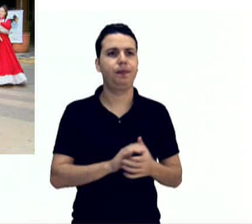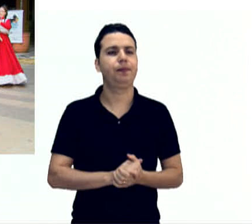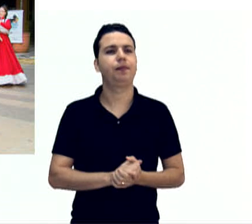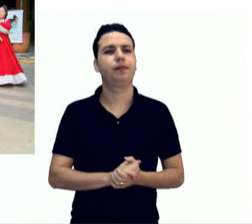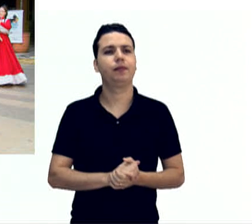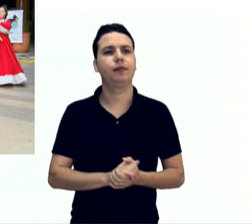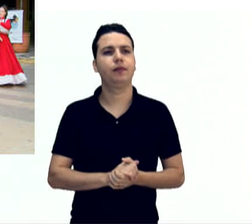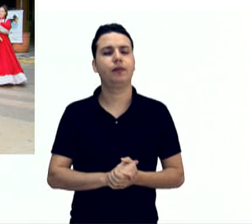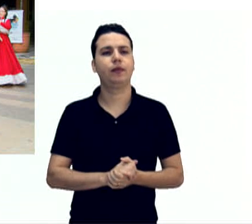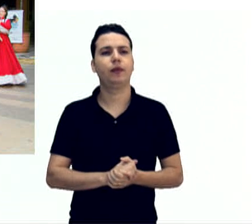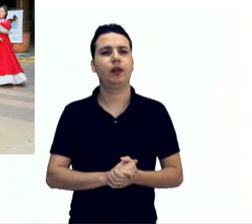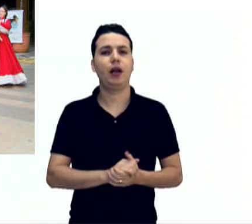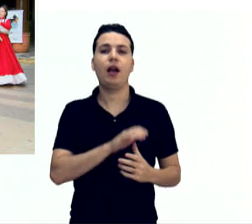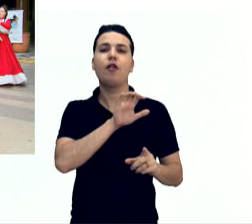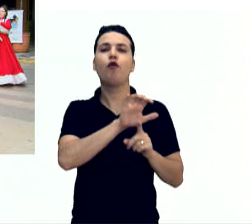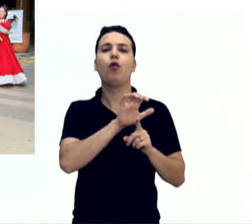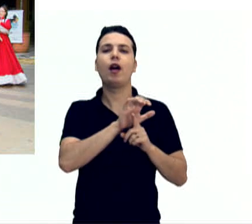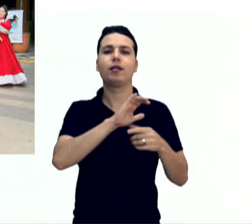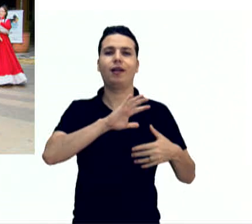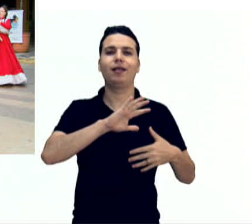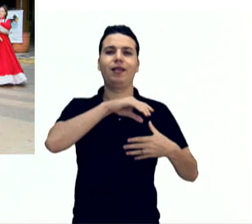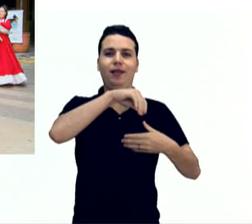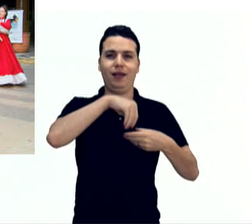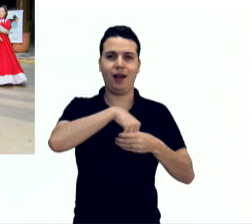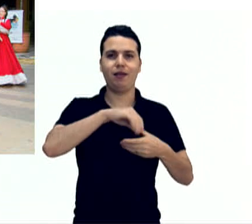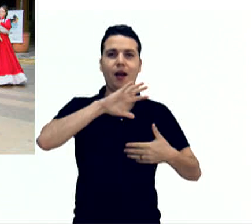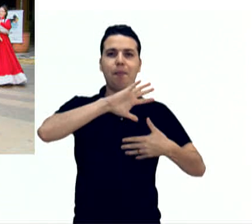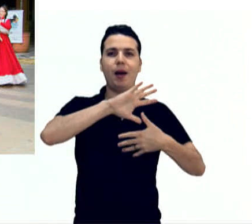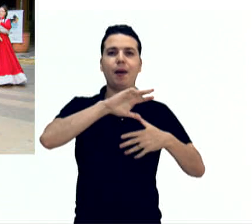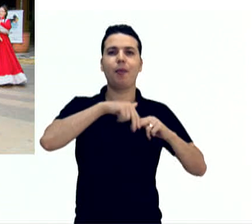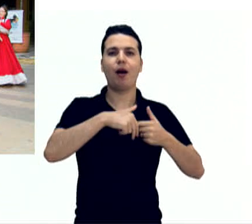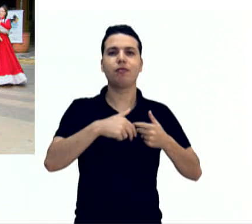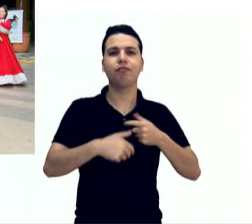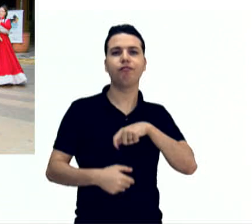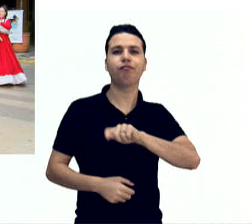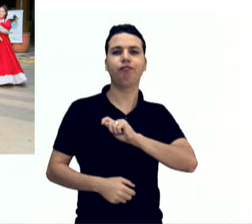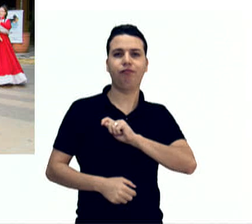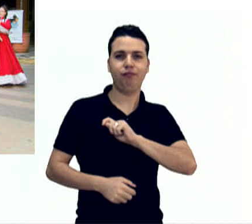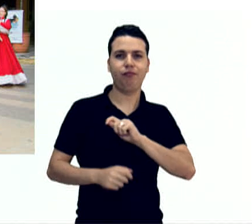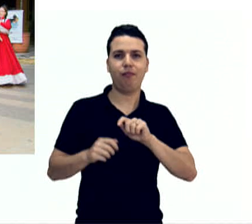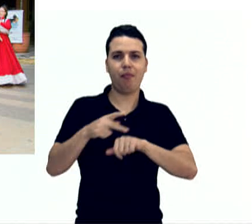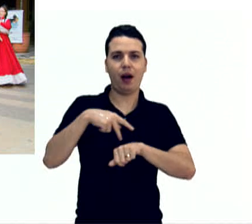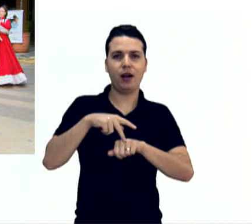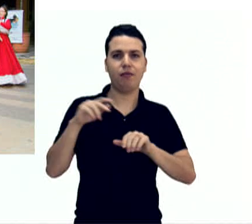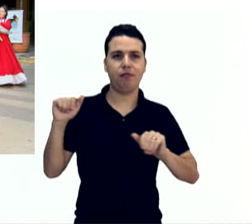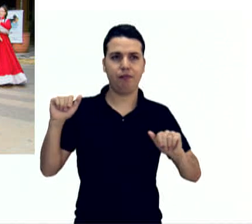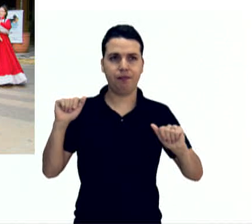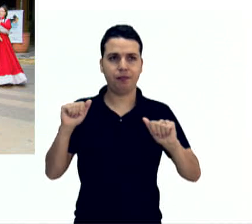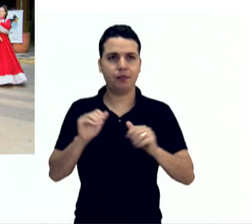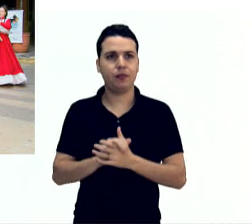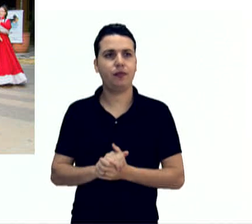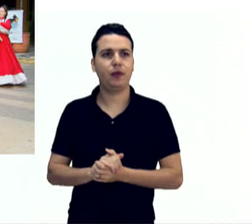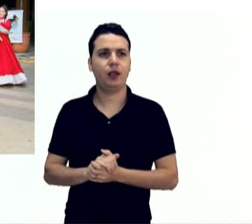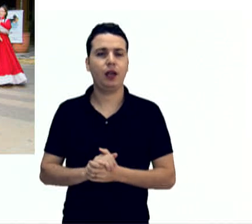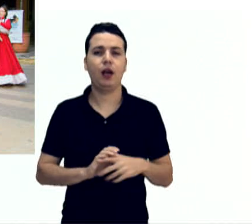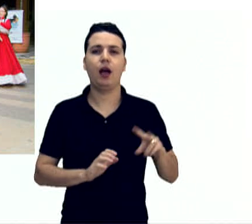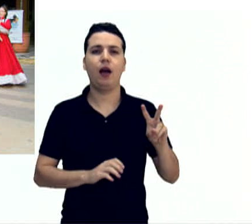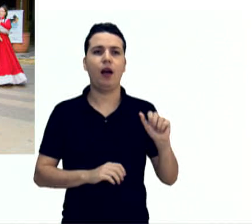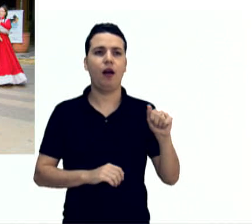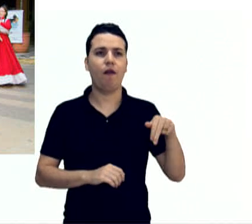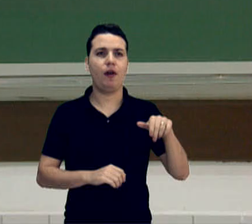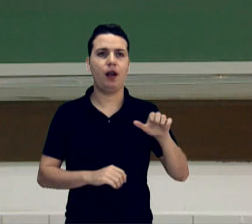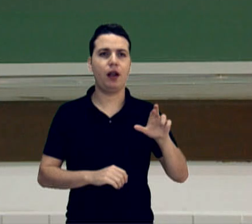da música, tem-se as variedades, que é a vaneirinha, que é um ritmo lento, a vaneira, um ritmo mais moderado, e o